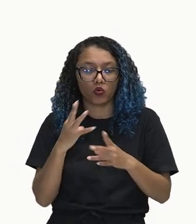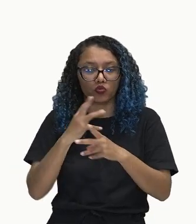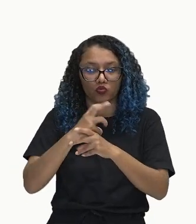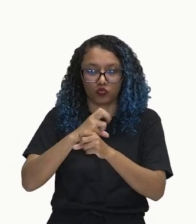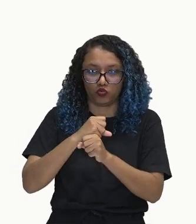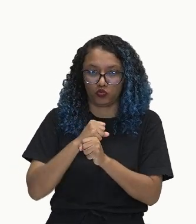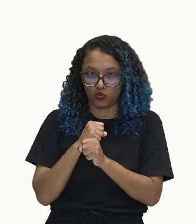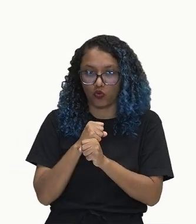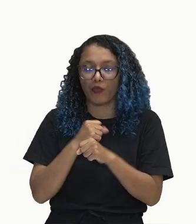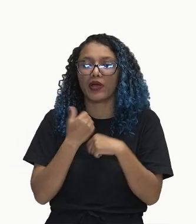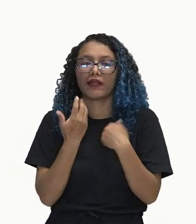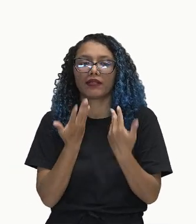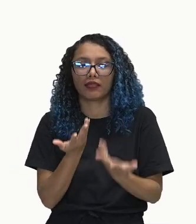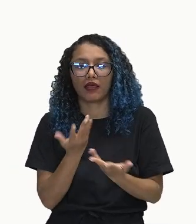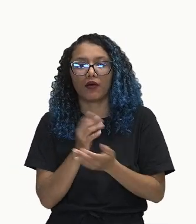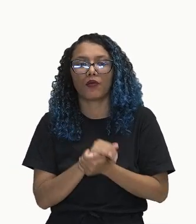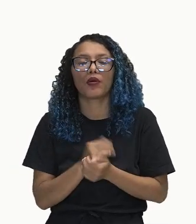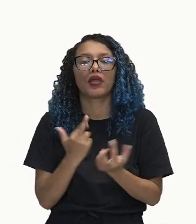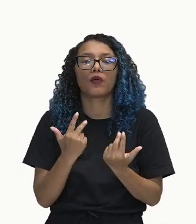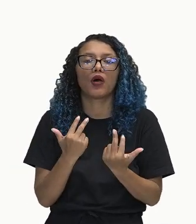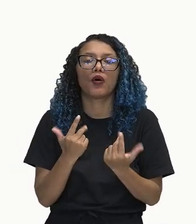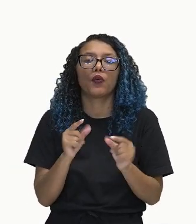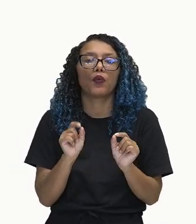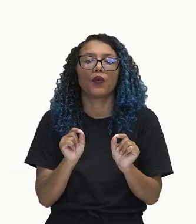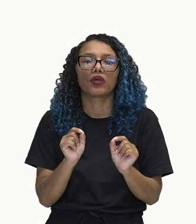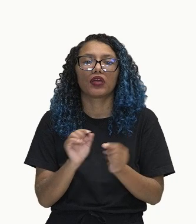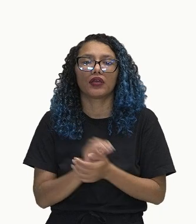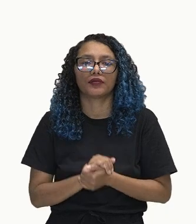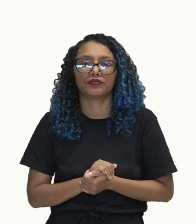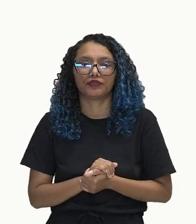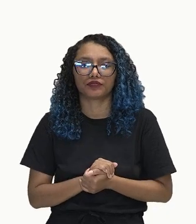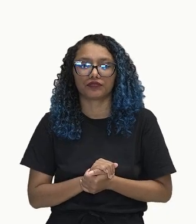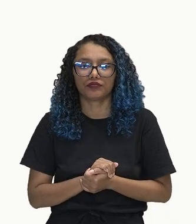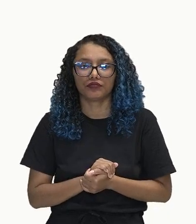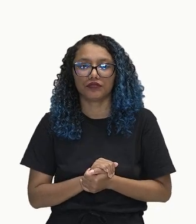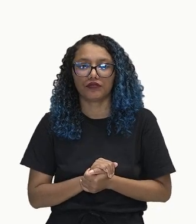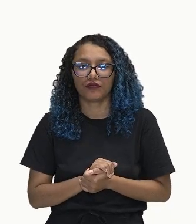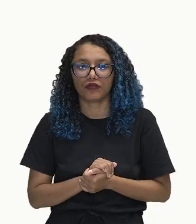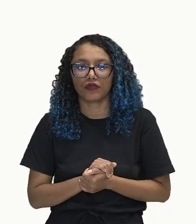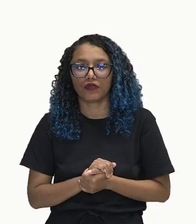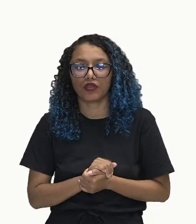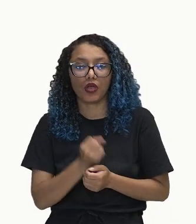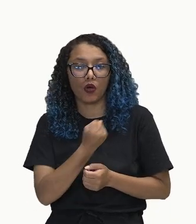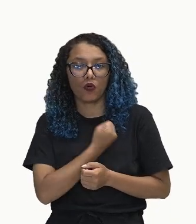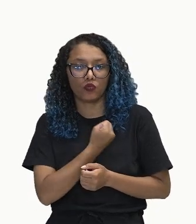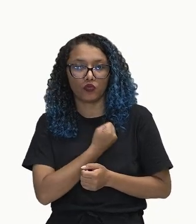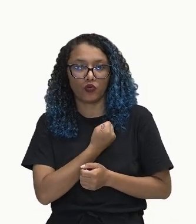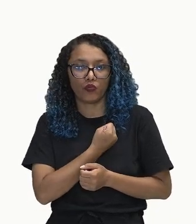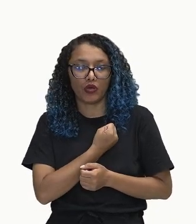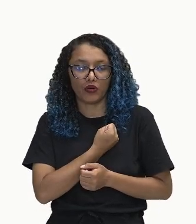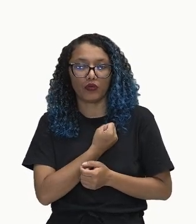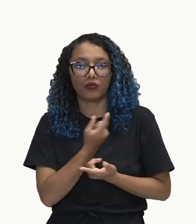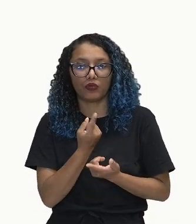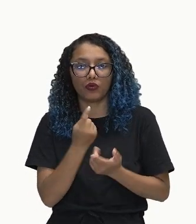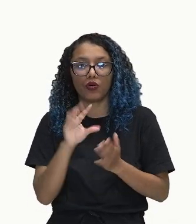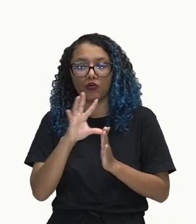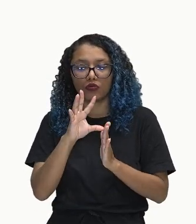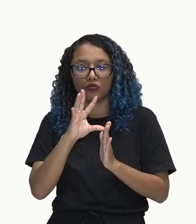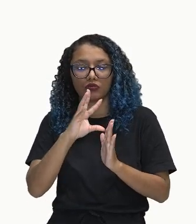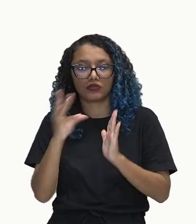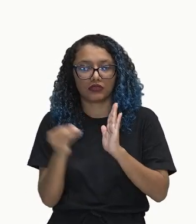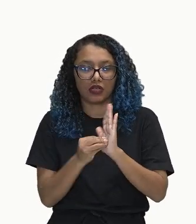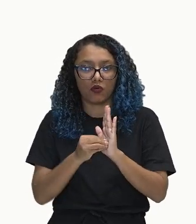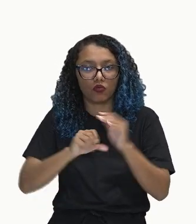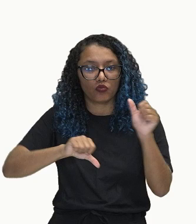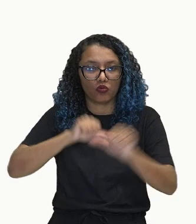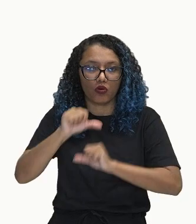os seus valores vão ser iguais ao valor do meio da função, com o sinal contrário, ou seja, a soma